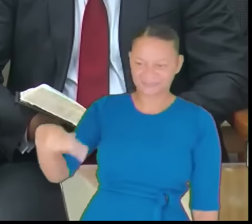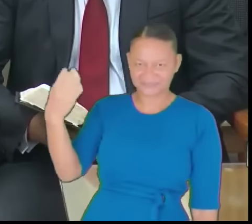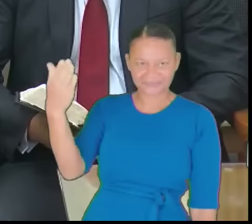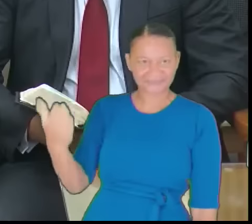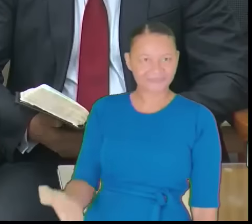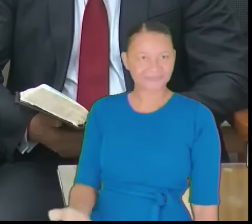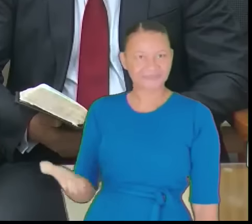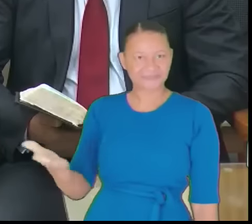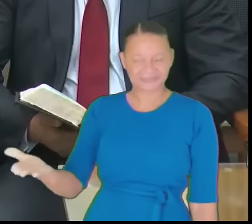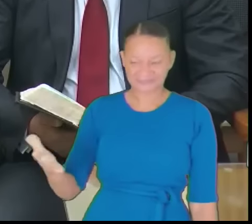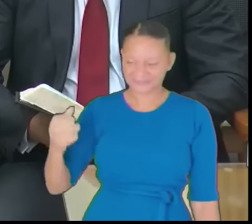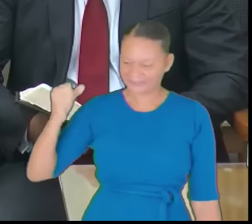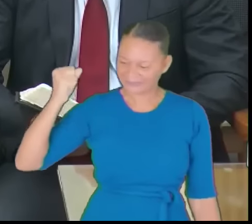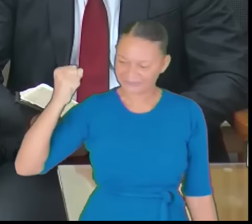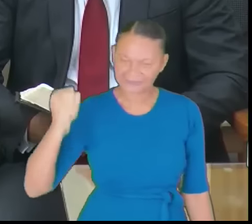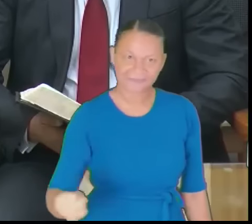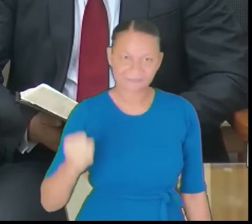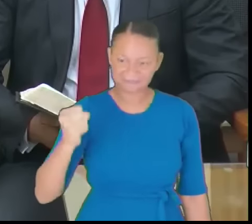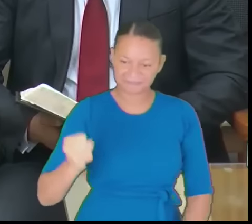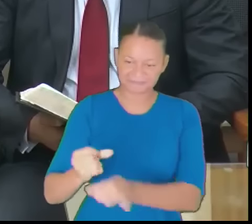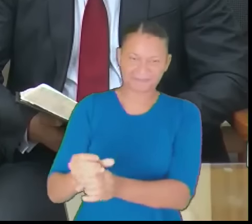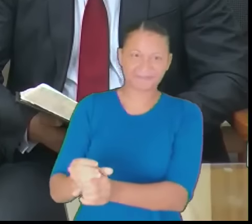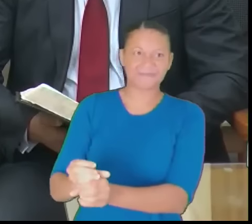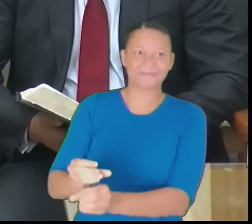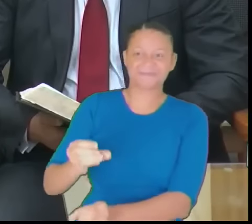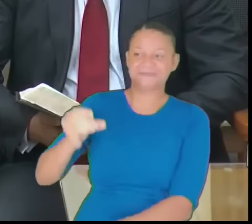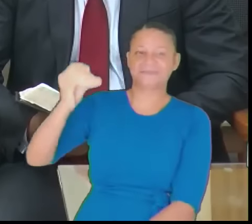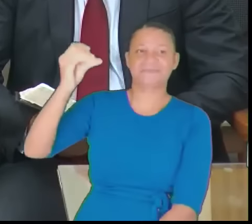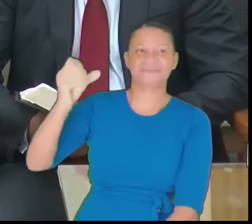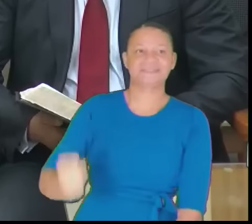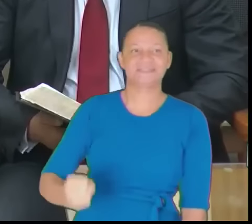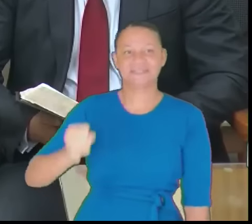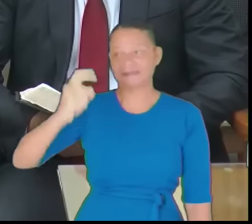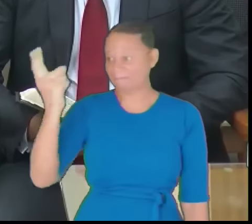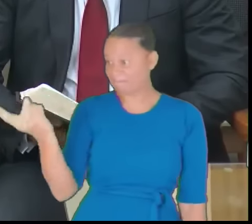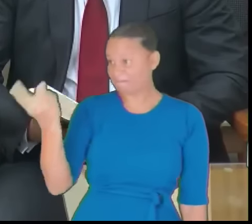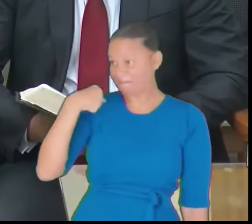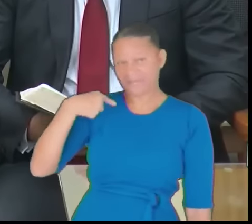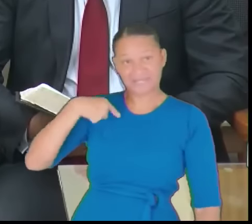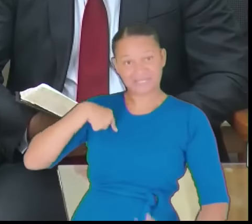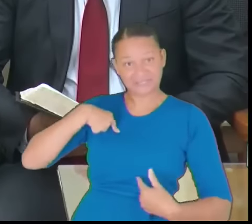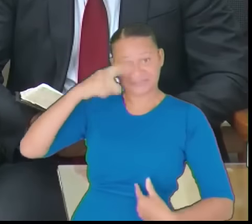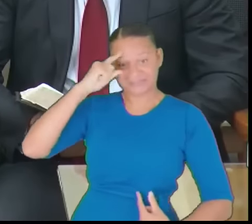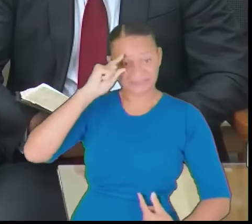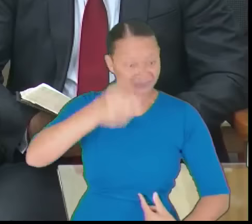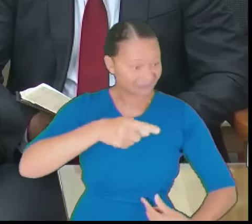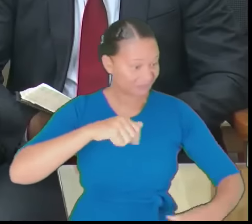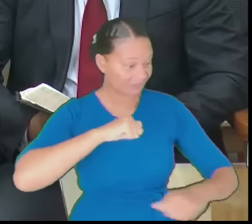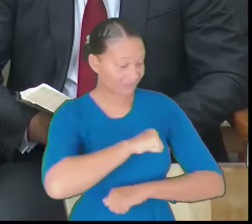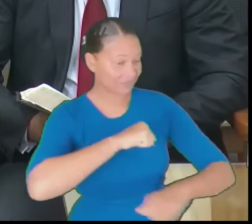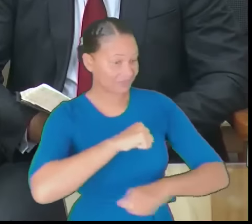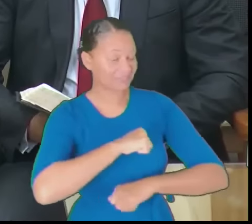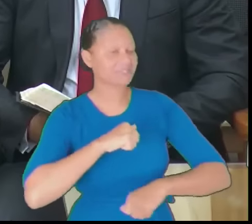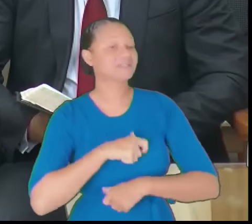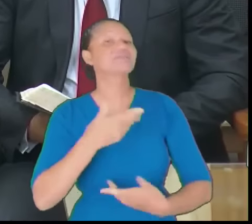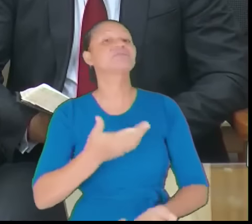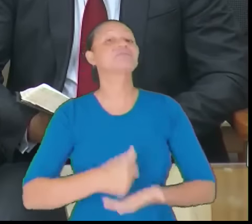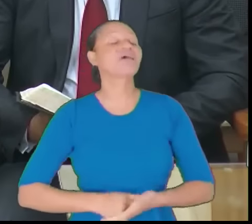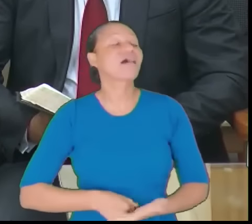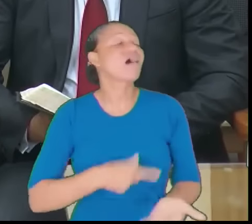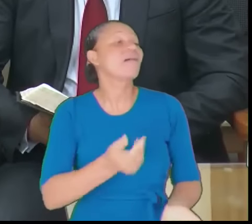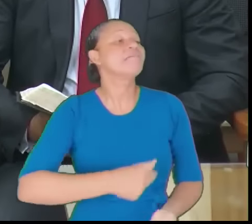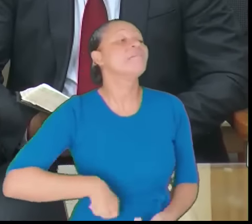Com um cajado na mão que não tem mais tamanho. E mandando em mim, tu, Arão. Tu é mais velho quantos anos de que ele?